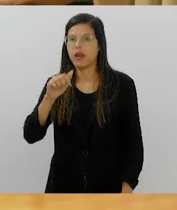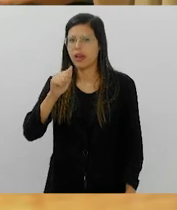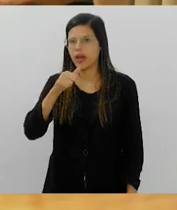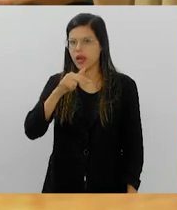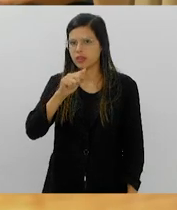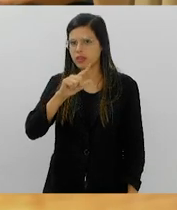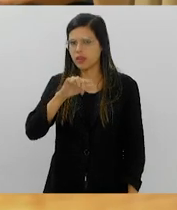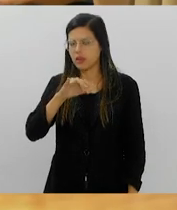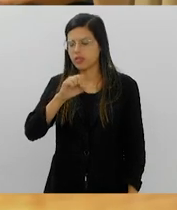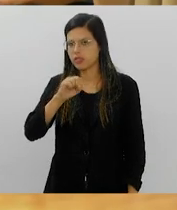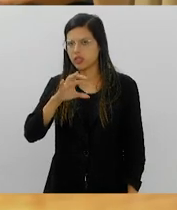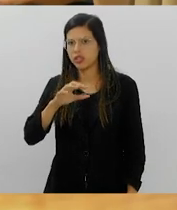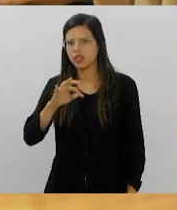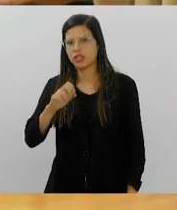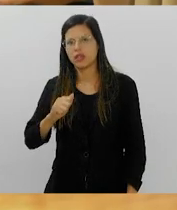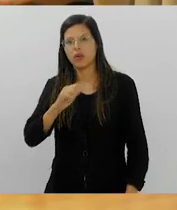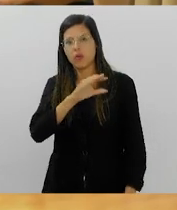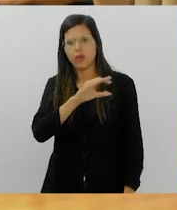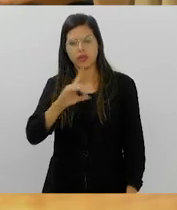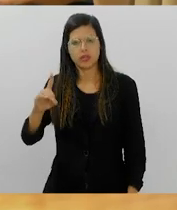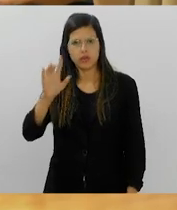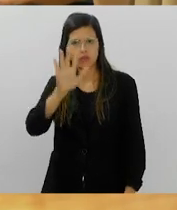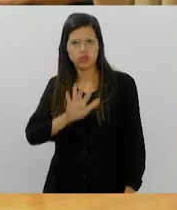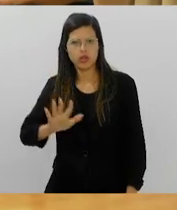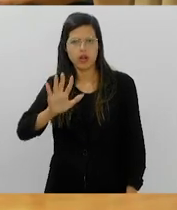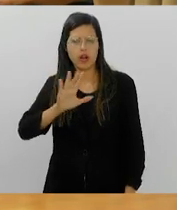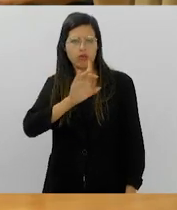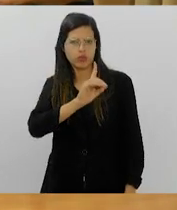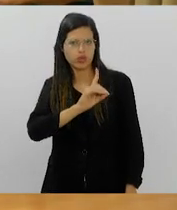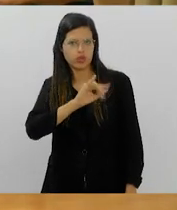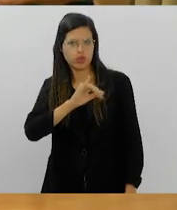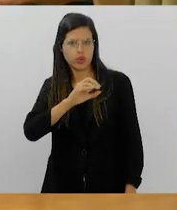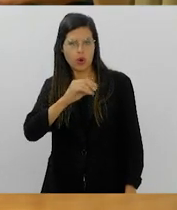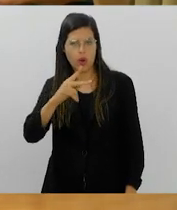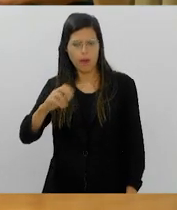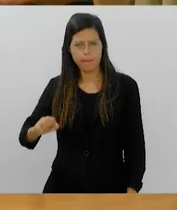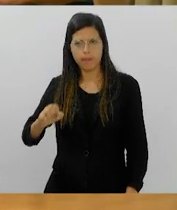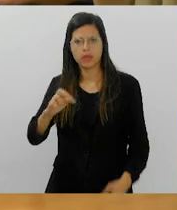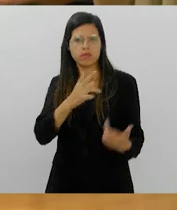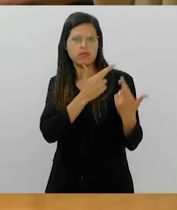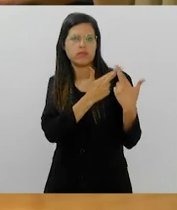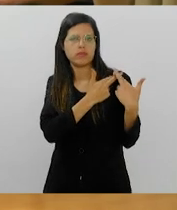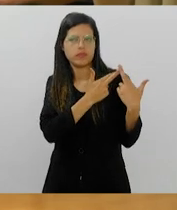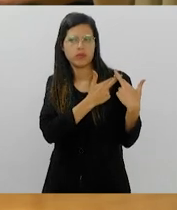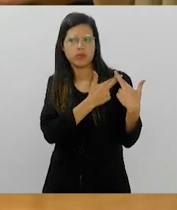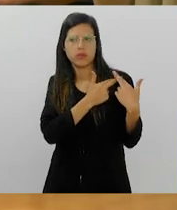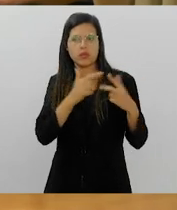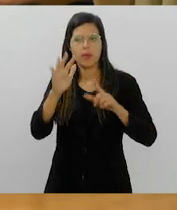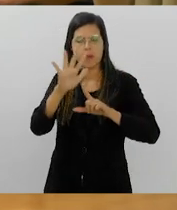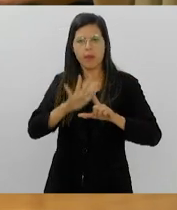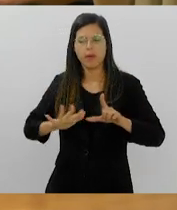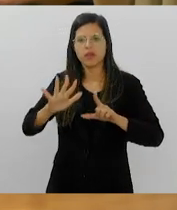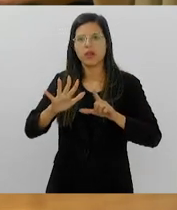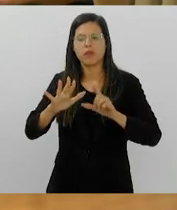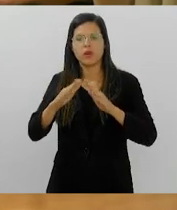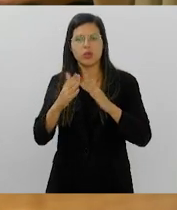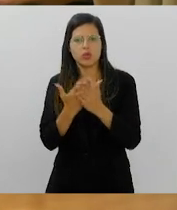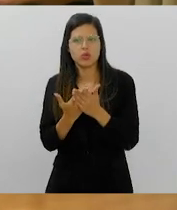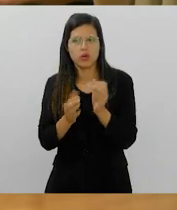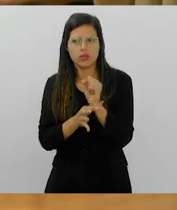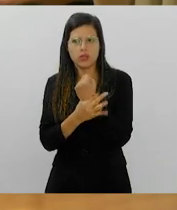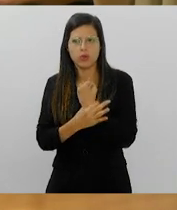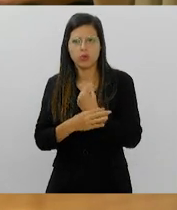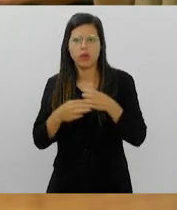da Coordenação Geral de Inteligência da DIOP, responsável pelo canal Escola Segura, do Ministério da